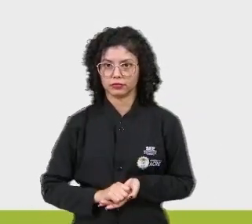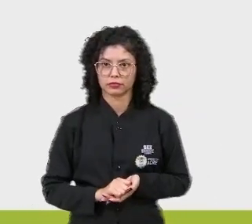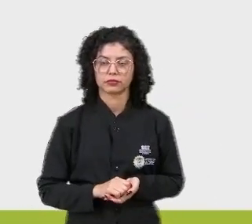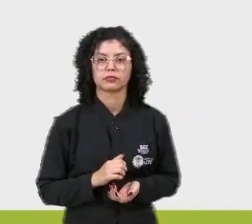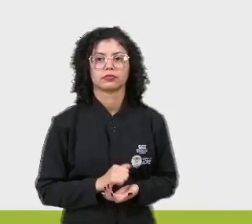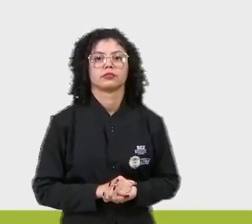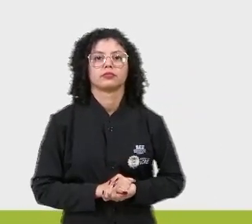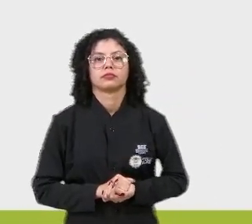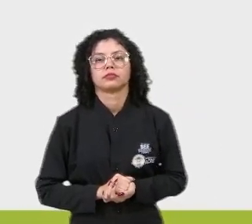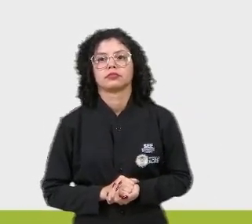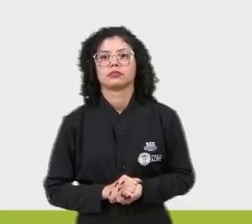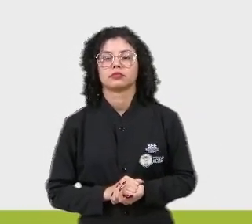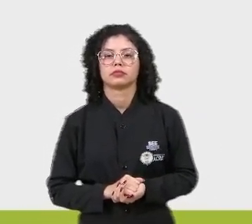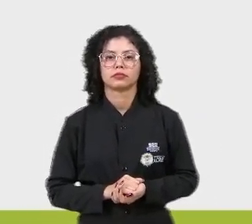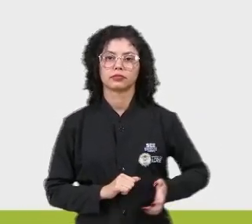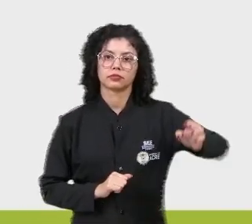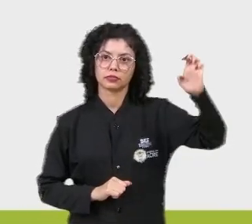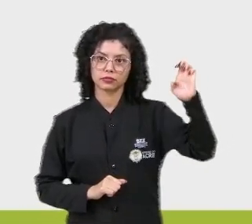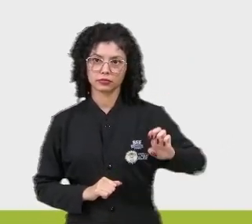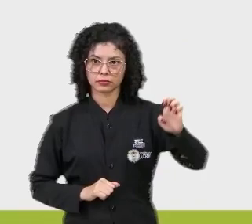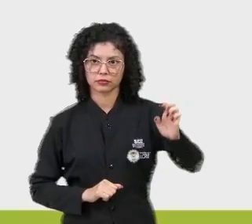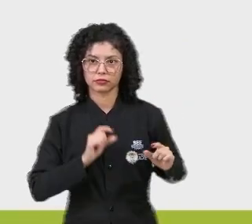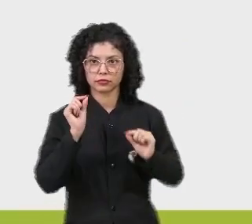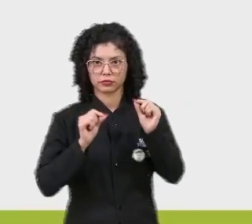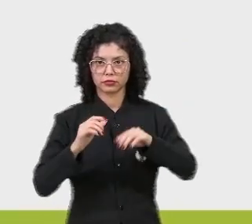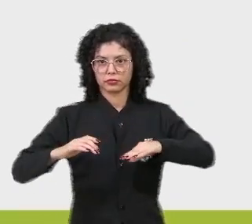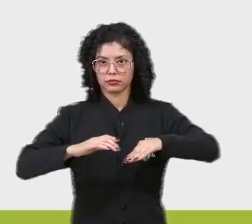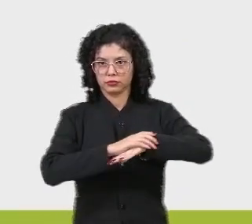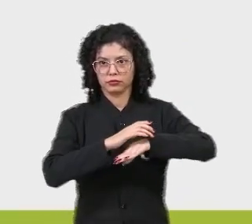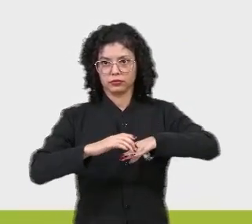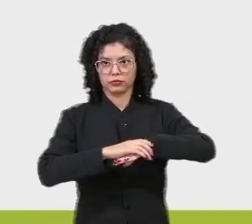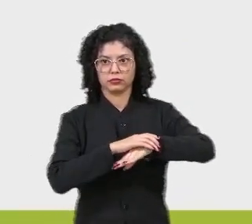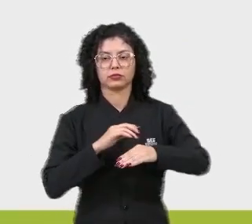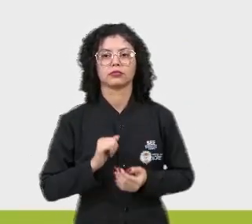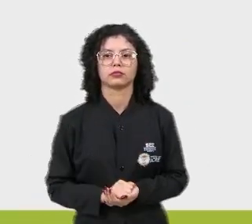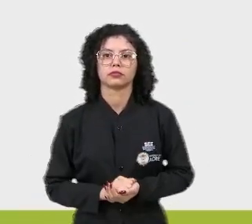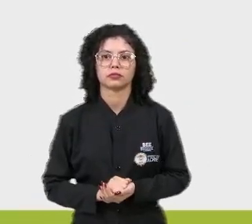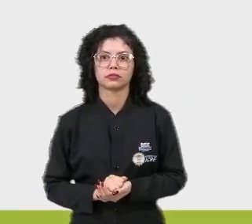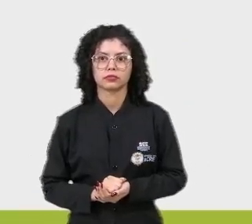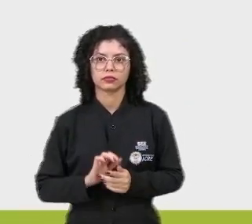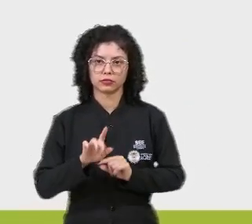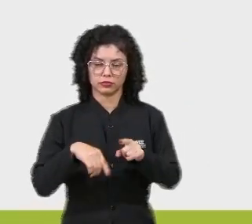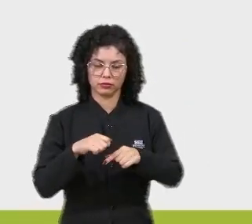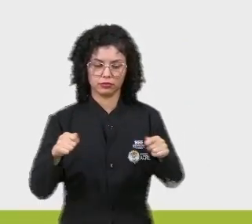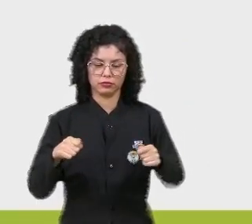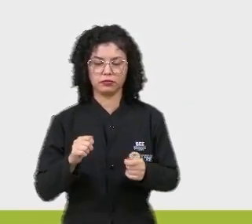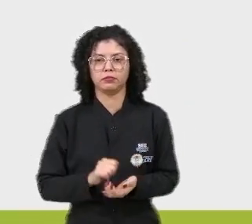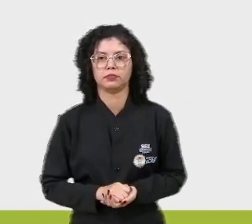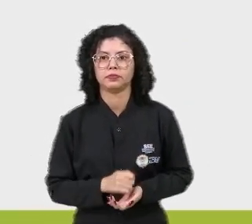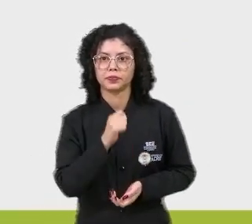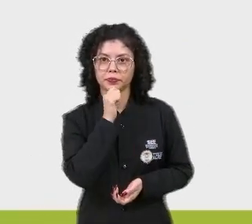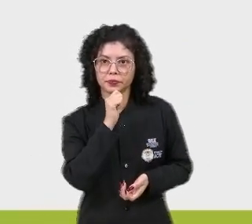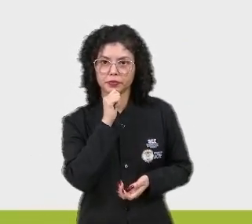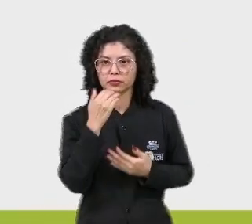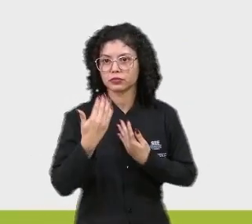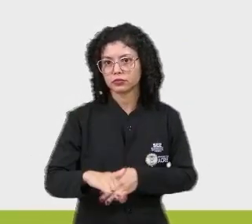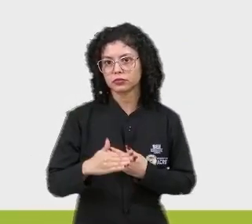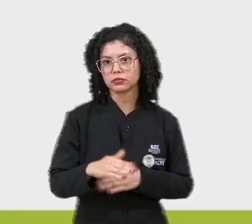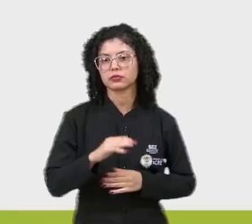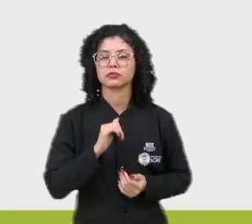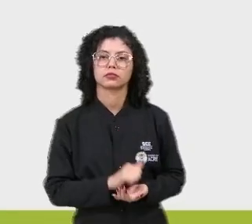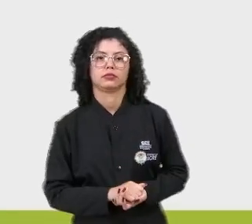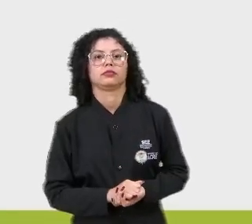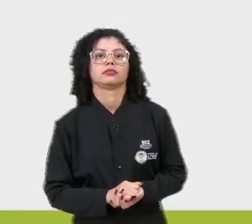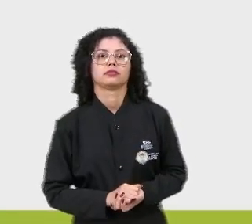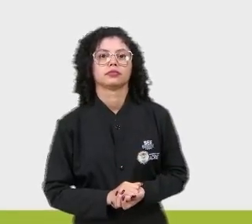do lado esquerdo do cartaz temos esse sapato pela questão do cadaço embora lá na prova e aí